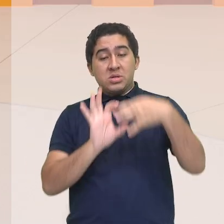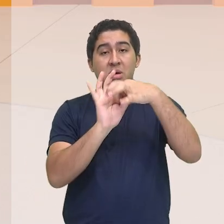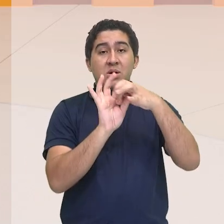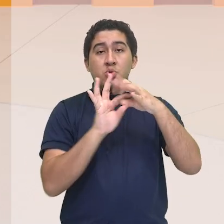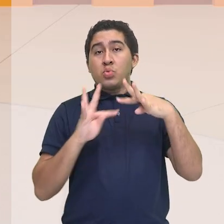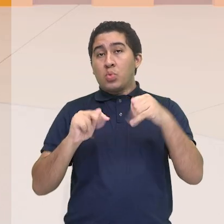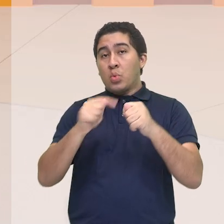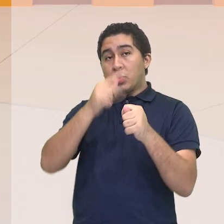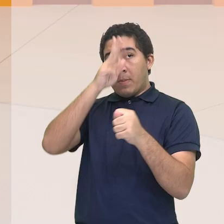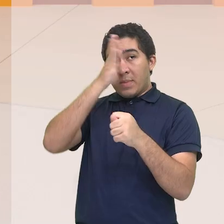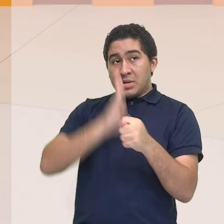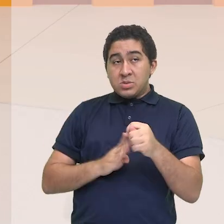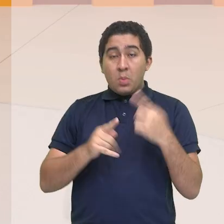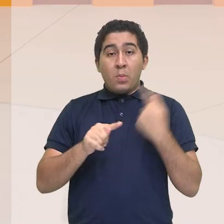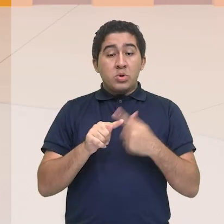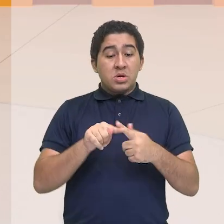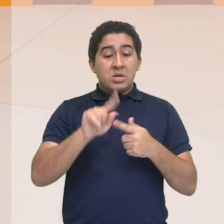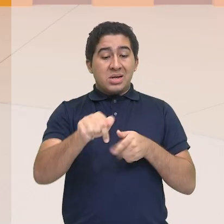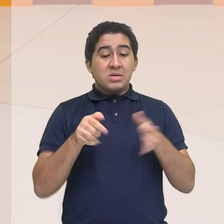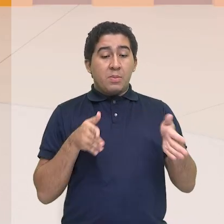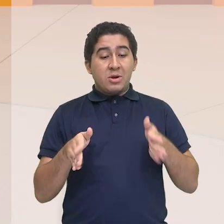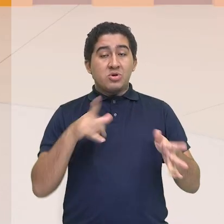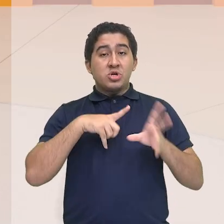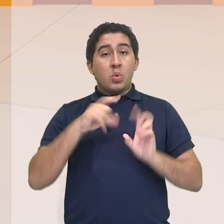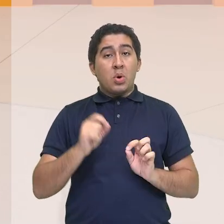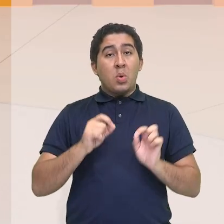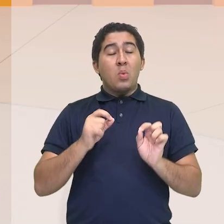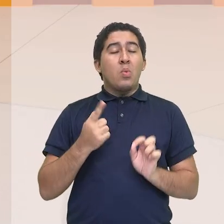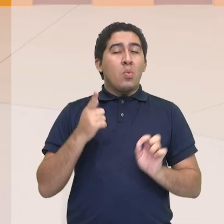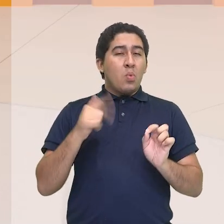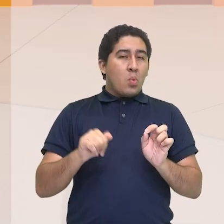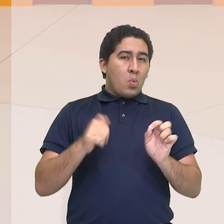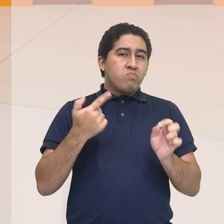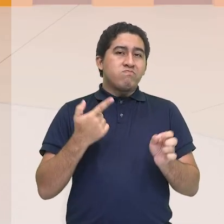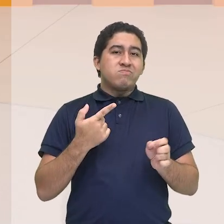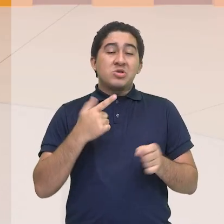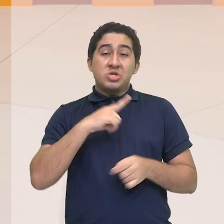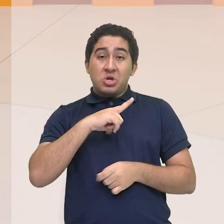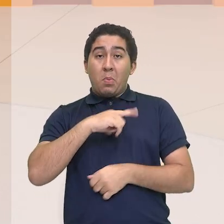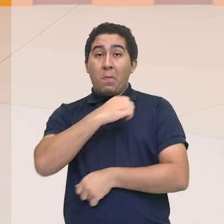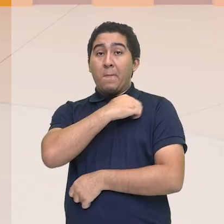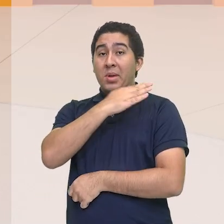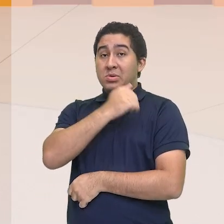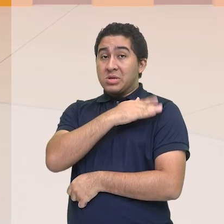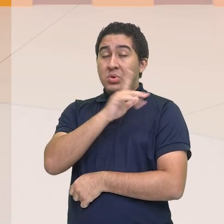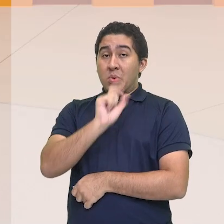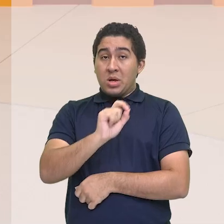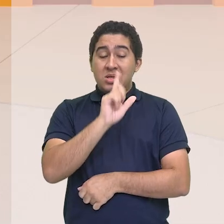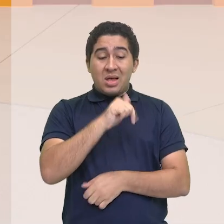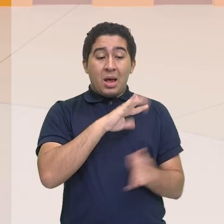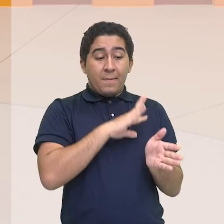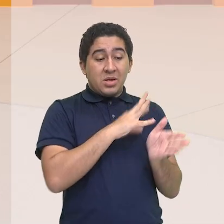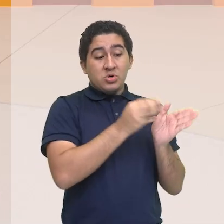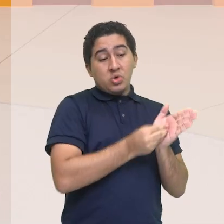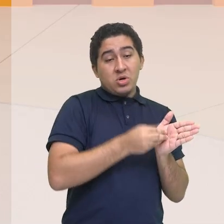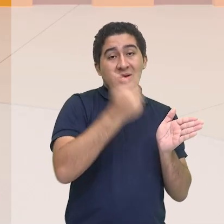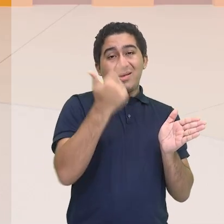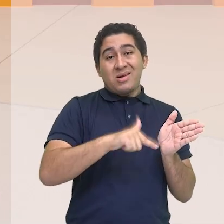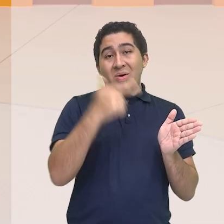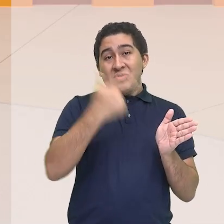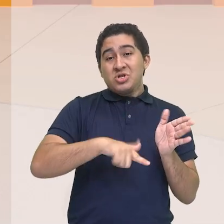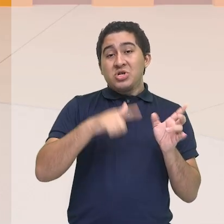Brasil, porque nessa época, galera, tinha-se a visão preconceituosa, prestem atenção, de que na Amazônia não